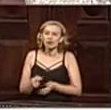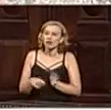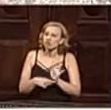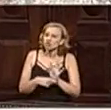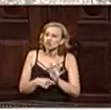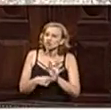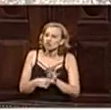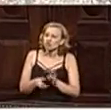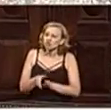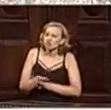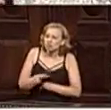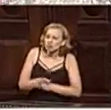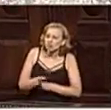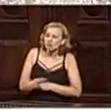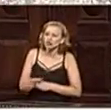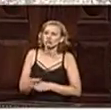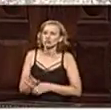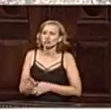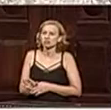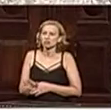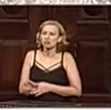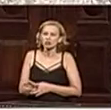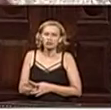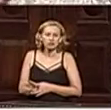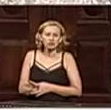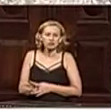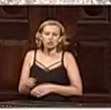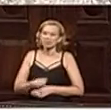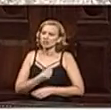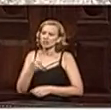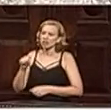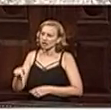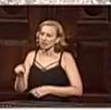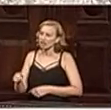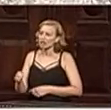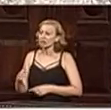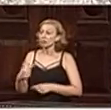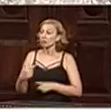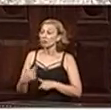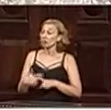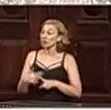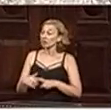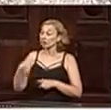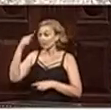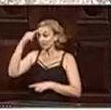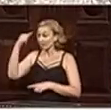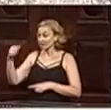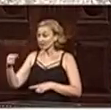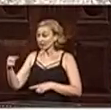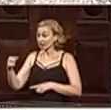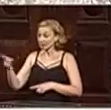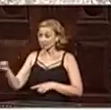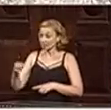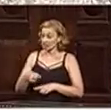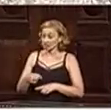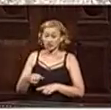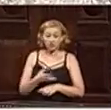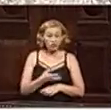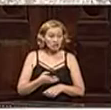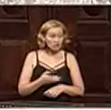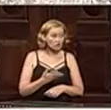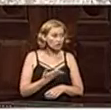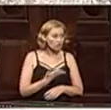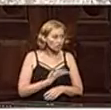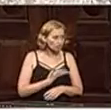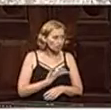policiais militares que estão aqui cumprindo ordens e de serviço. Então, eu cumprimento Vossa Excelência